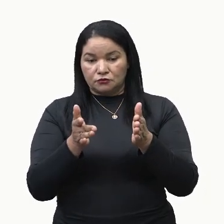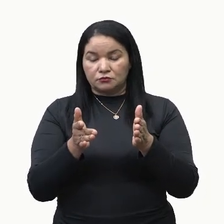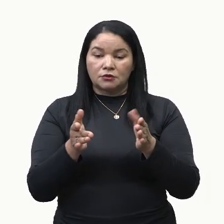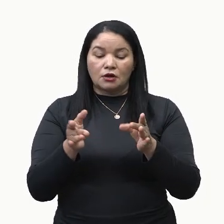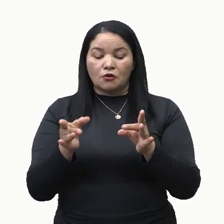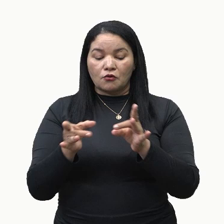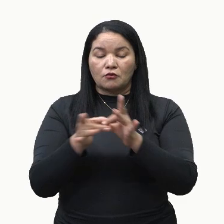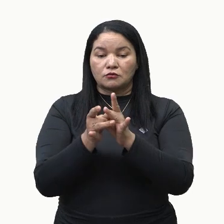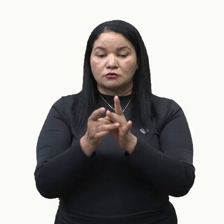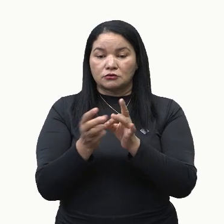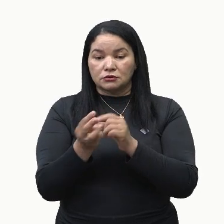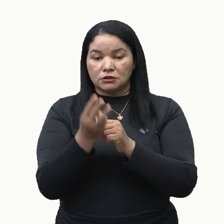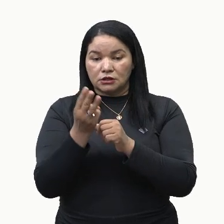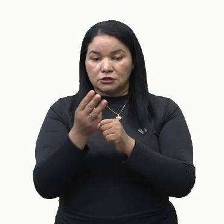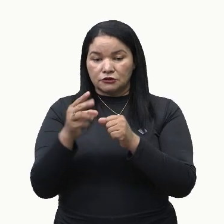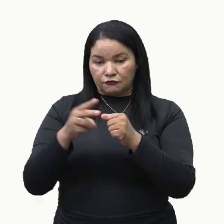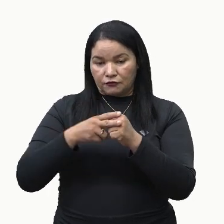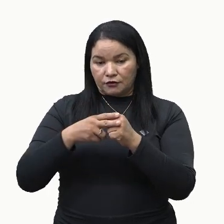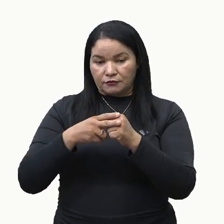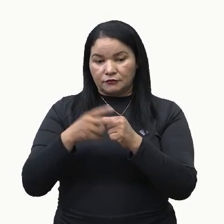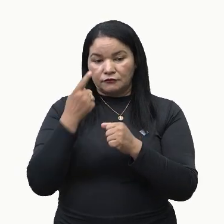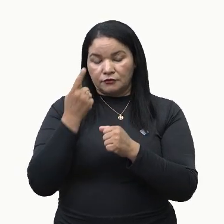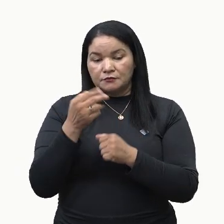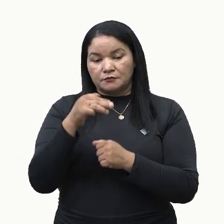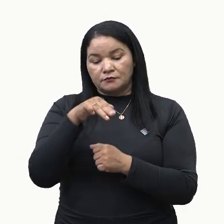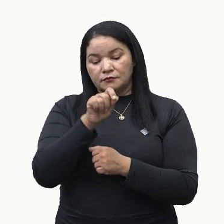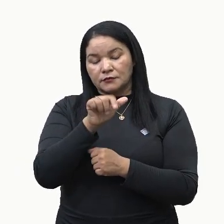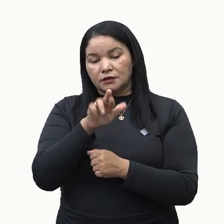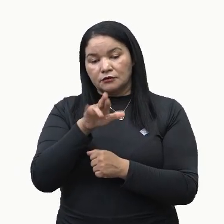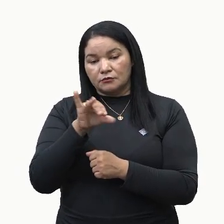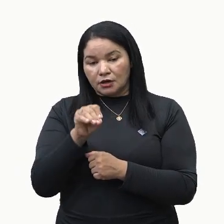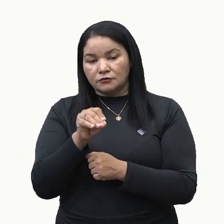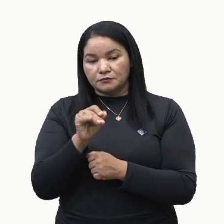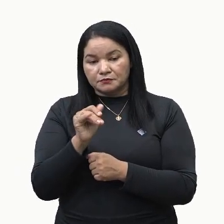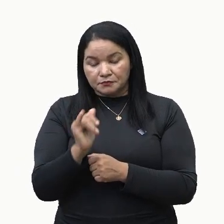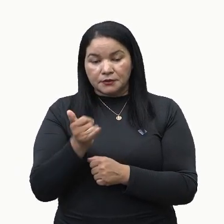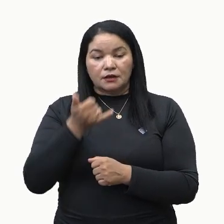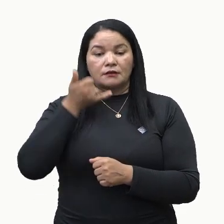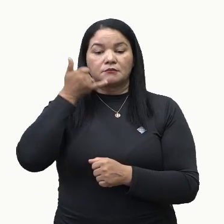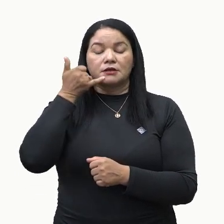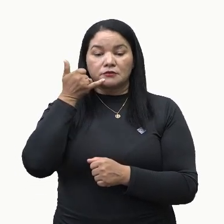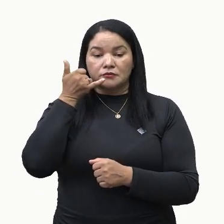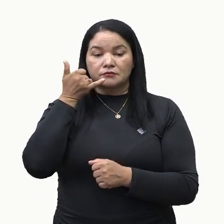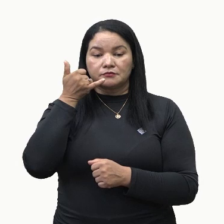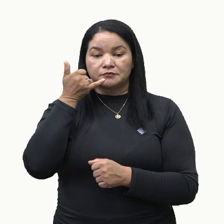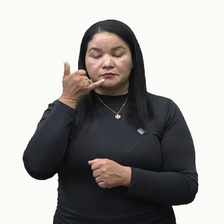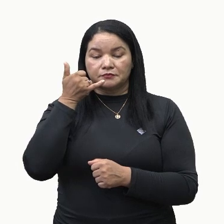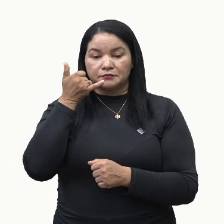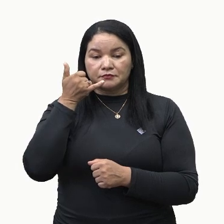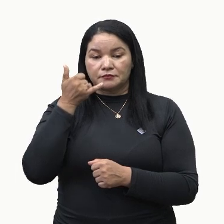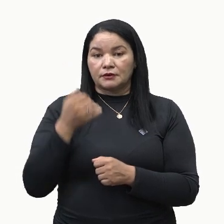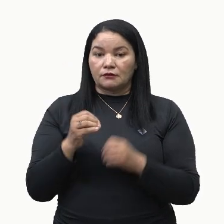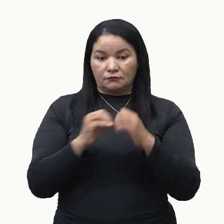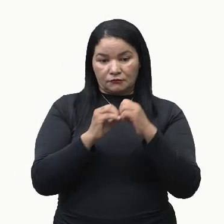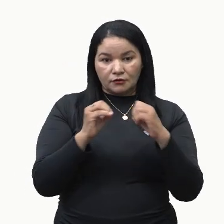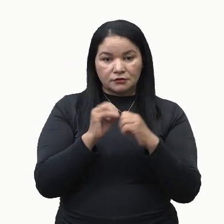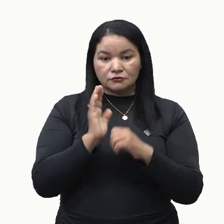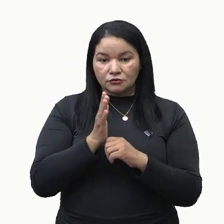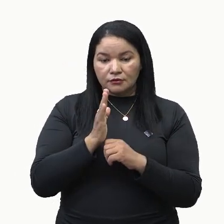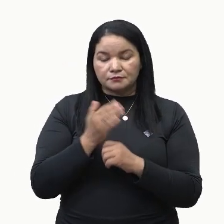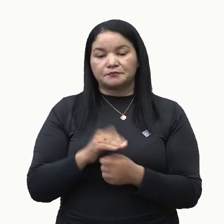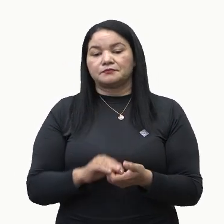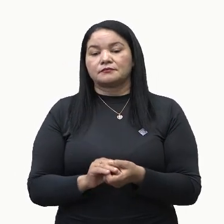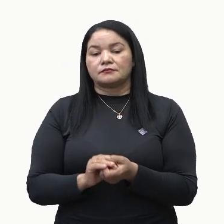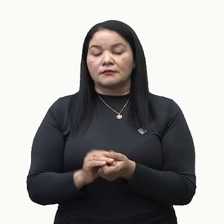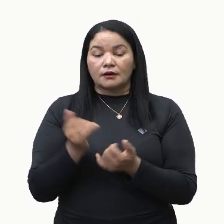verbos. Observe aí o exemplo. Mário me ligou, olha aqui, já temos uma oração, para